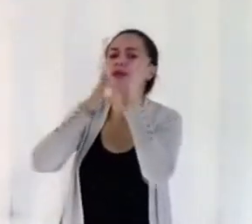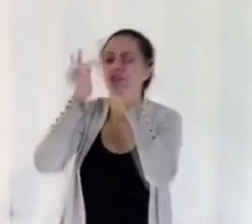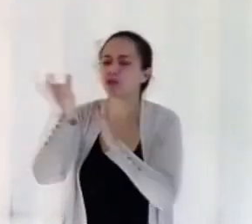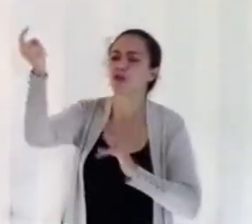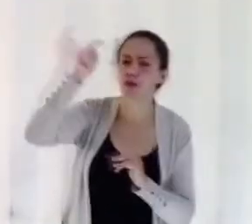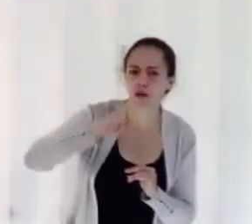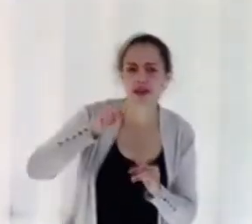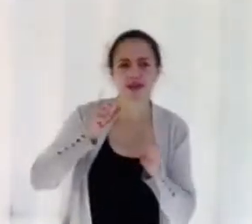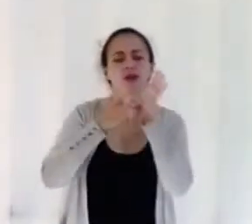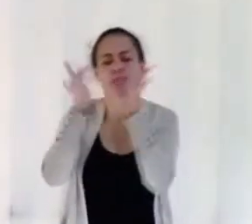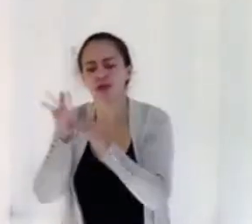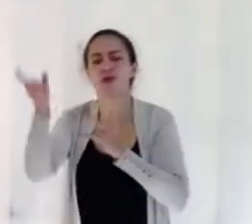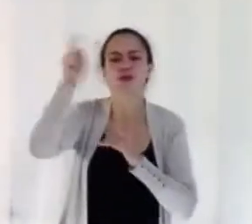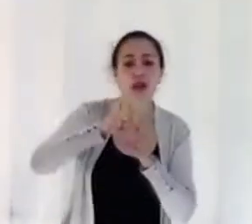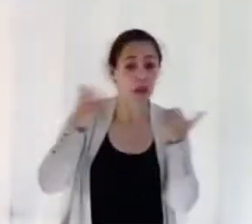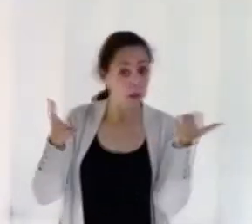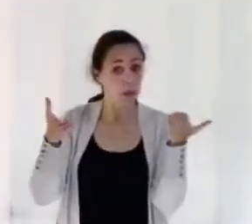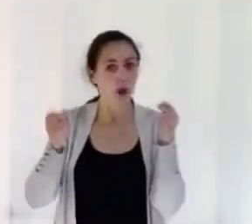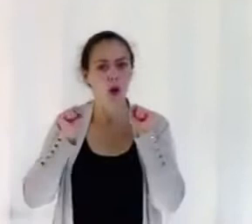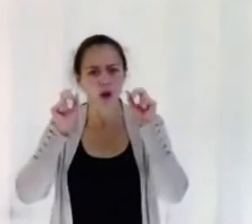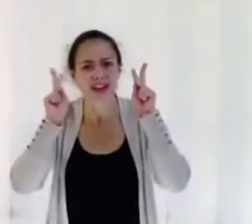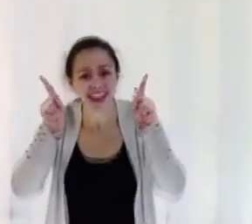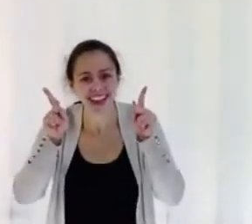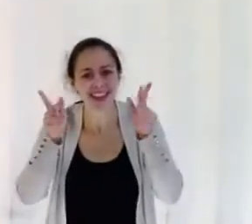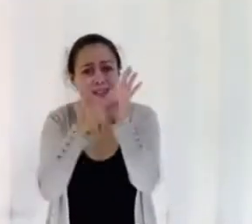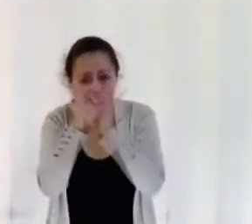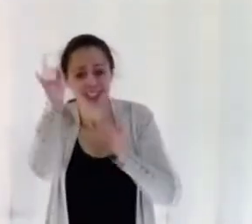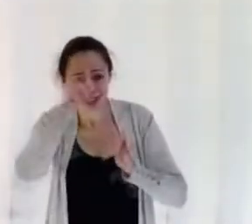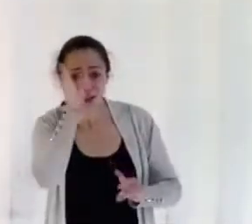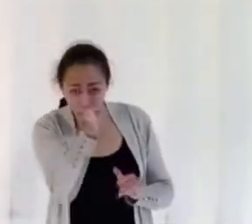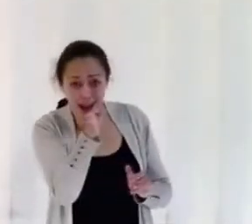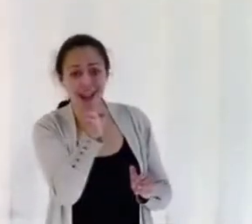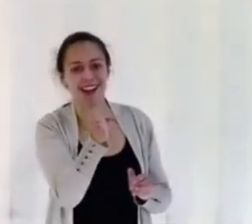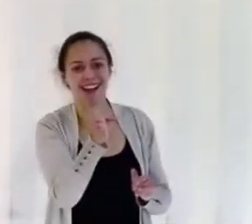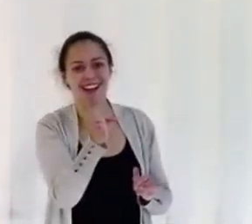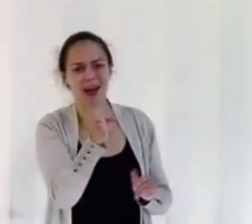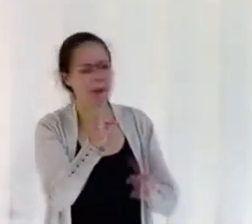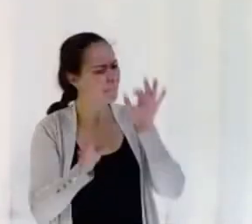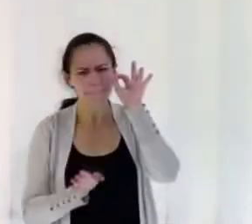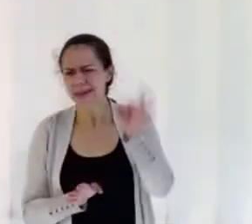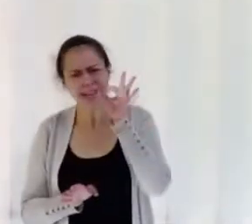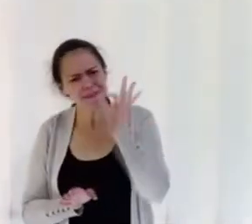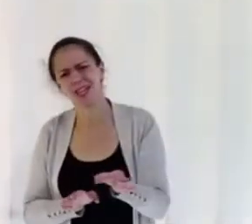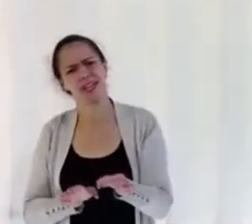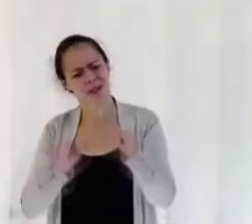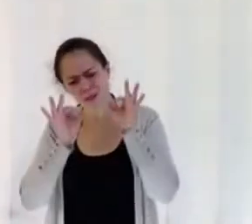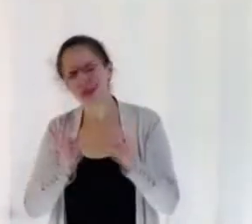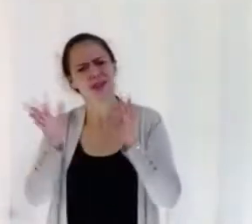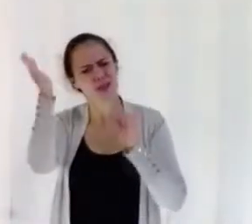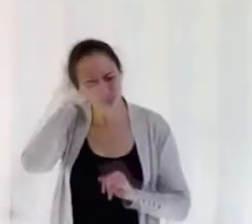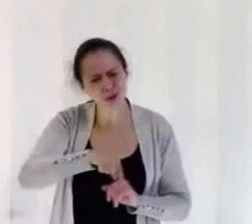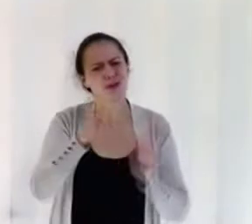converteram a voltar à prática antiga. Não se envolva com essas